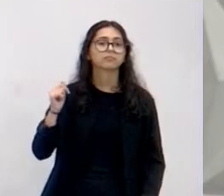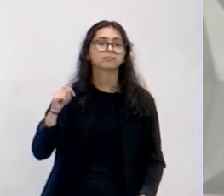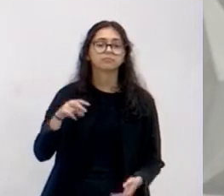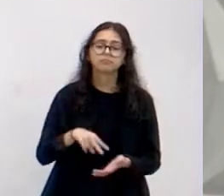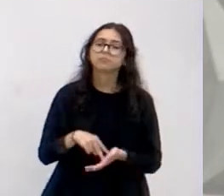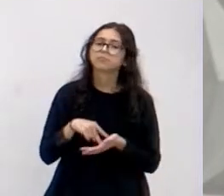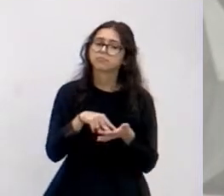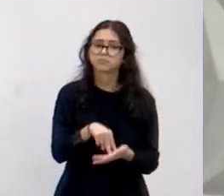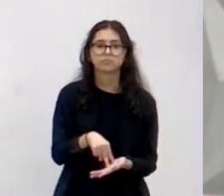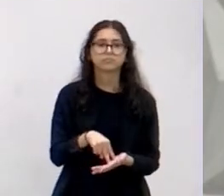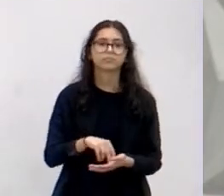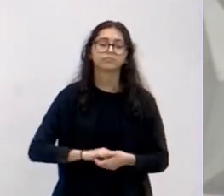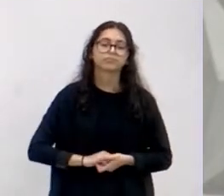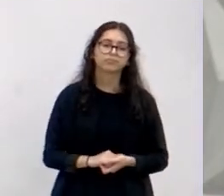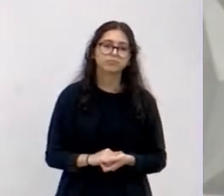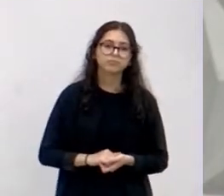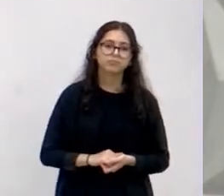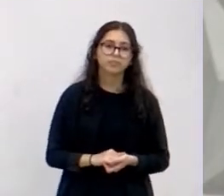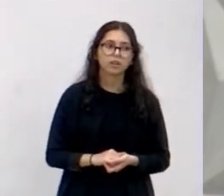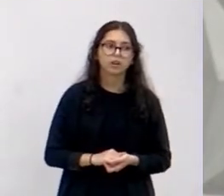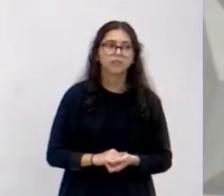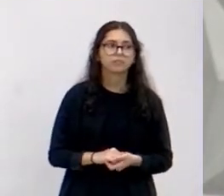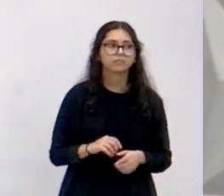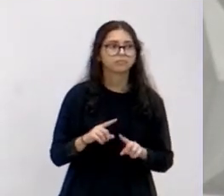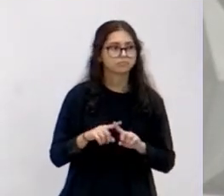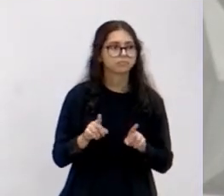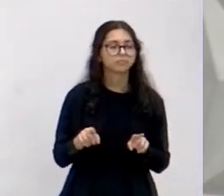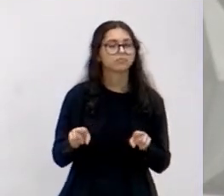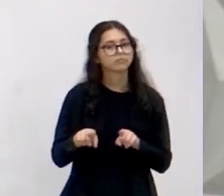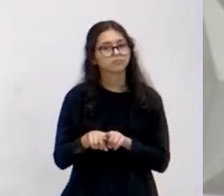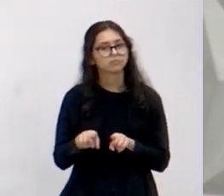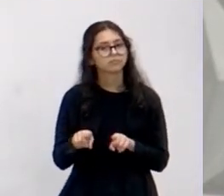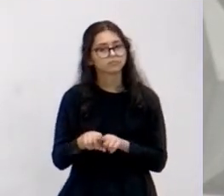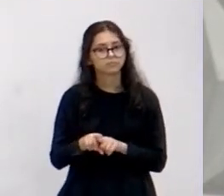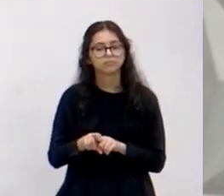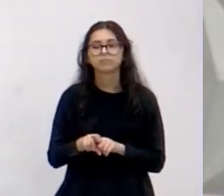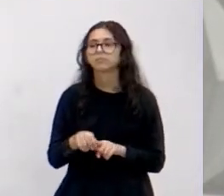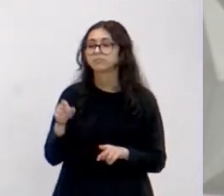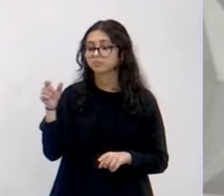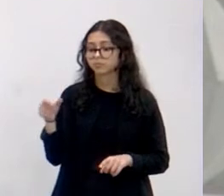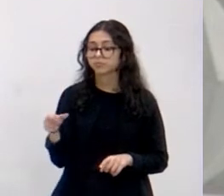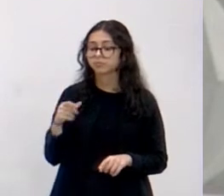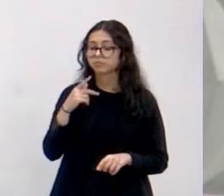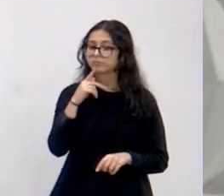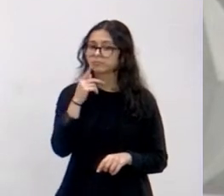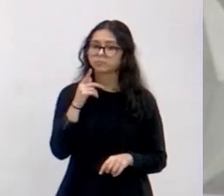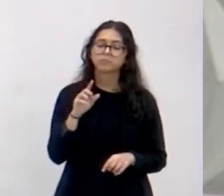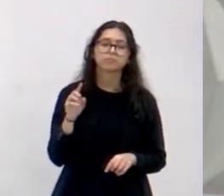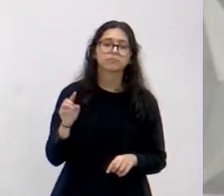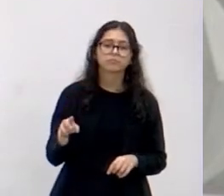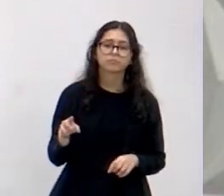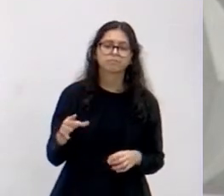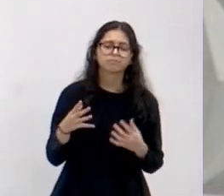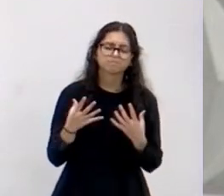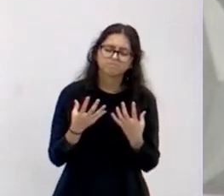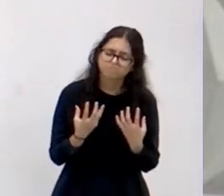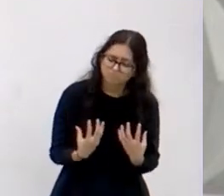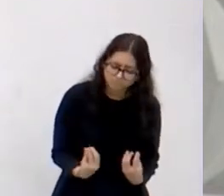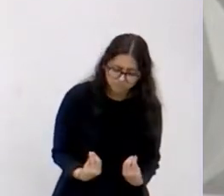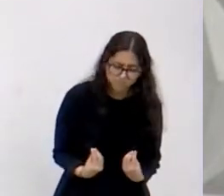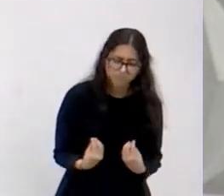a uma outra possibilidade há quem sugira que talvez tenha sido somente cansaço